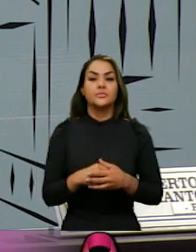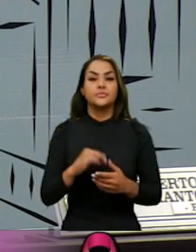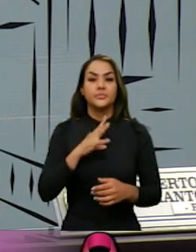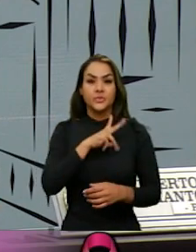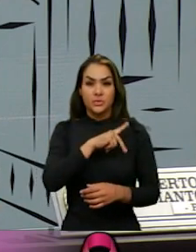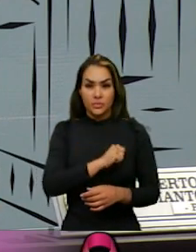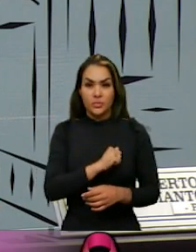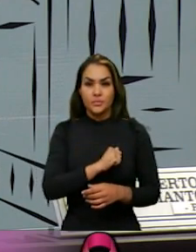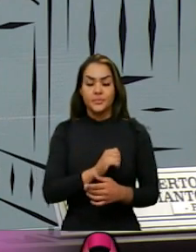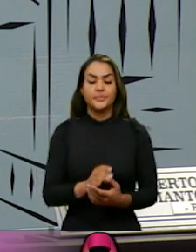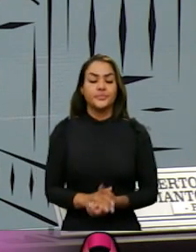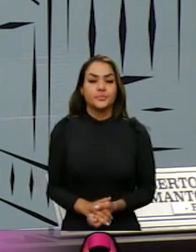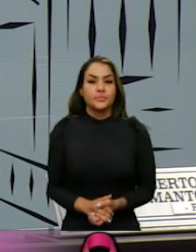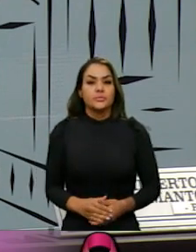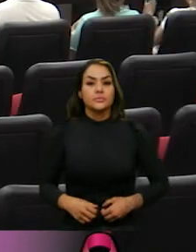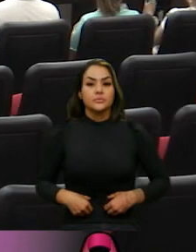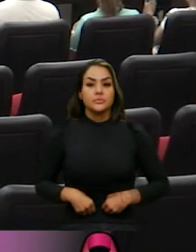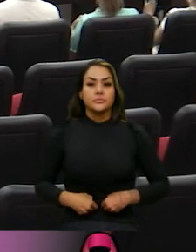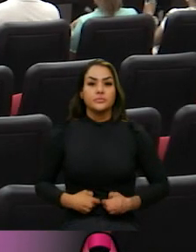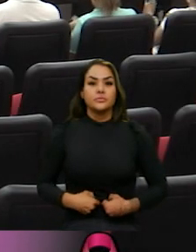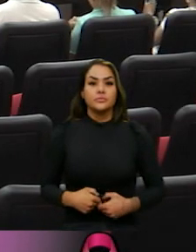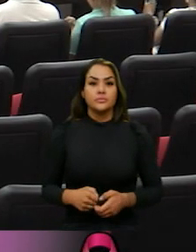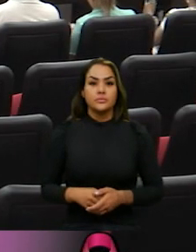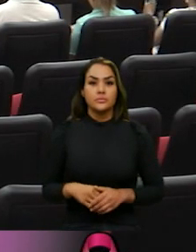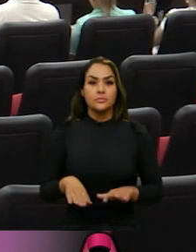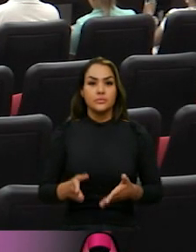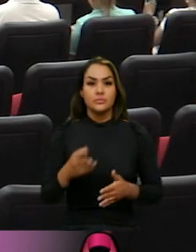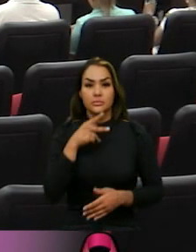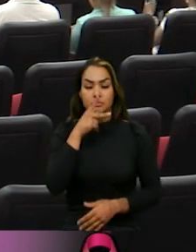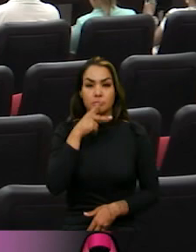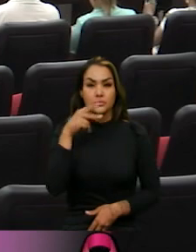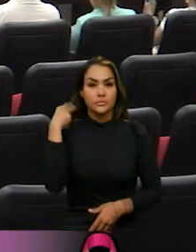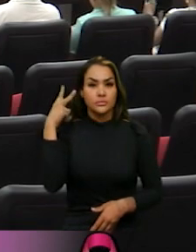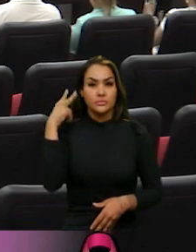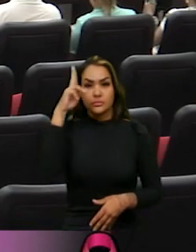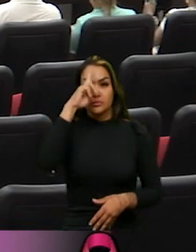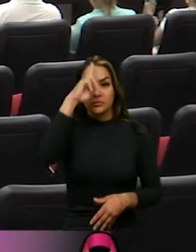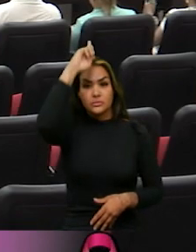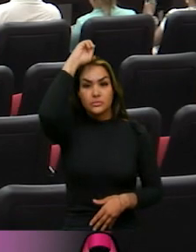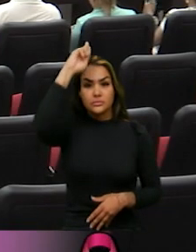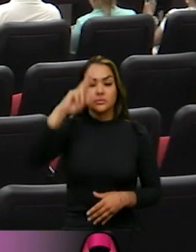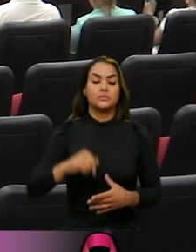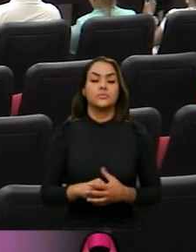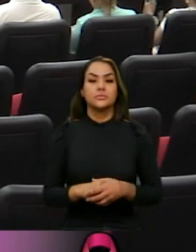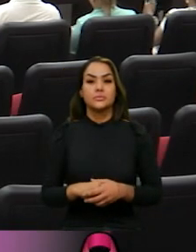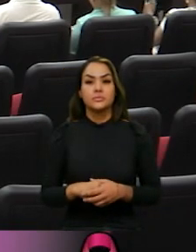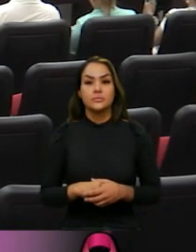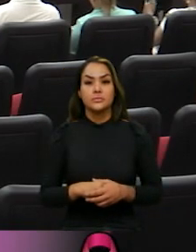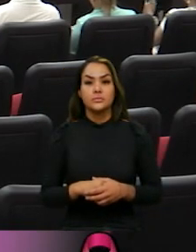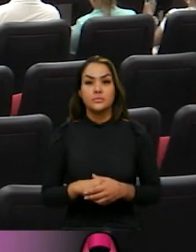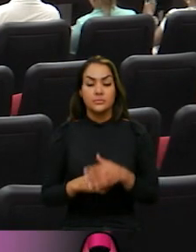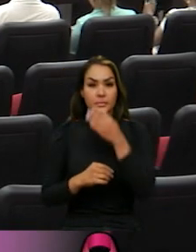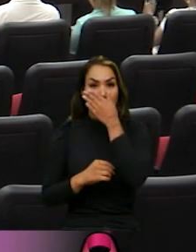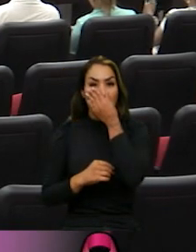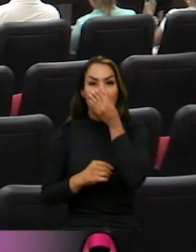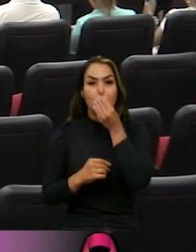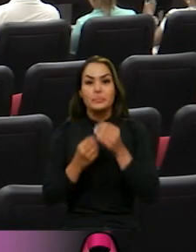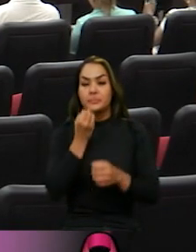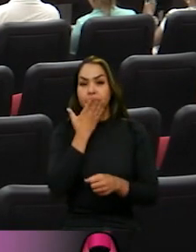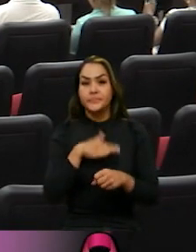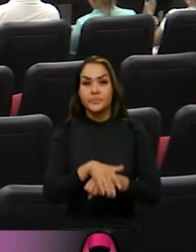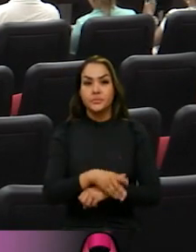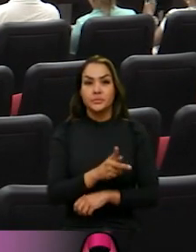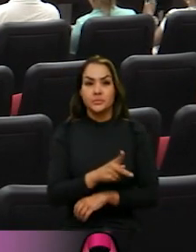no coração. Com a palavra o vereador Nelsinho Bombeiro. Boa noite, senhora presidente, boa noite à mesa